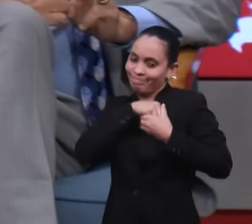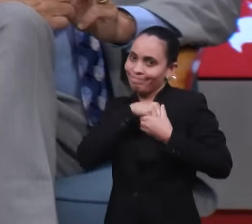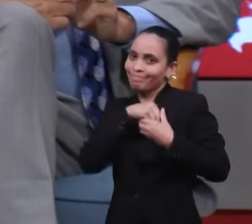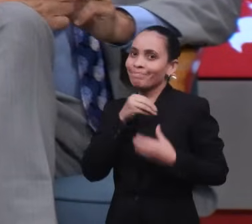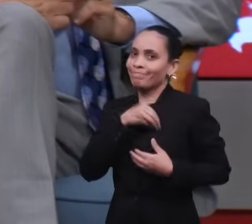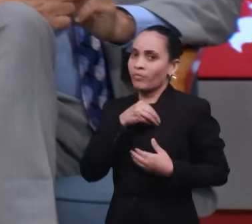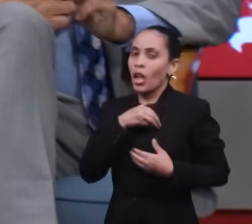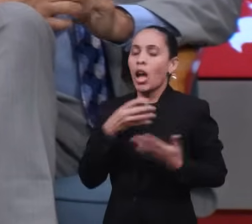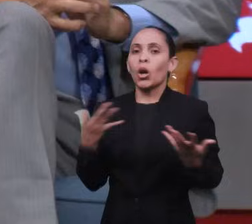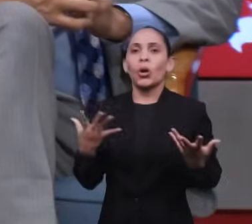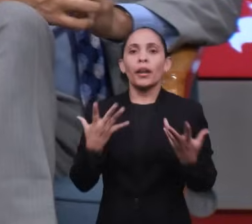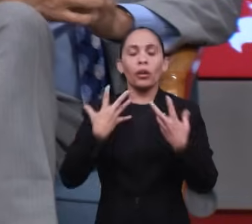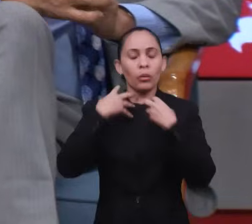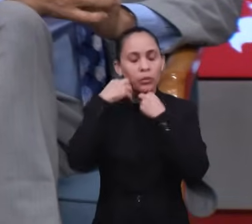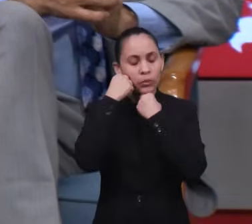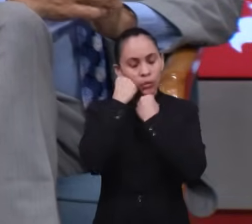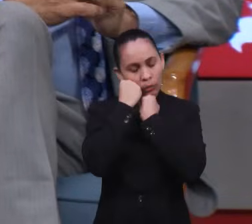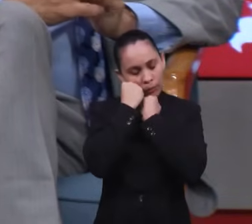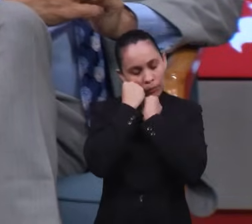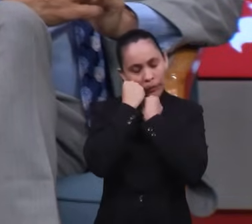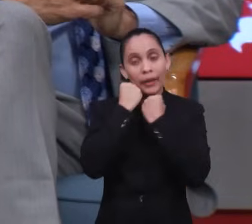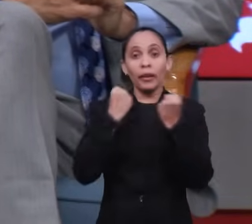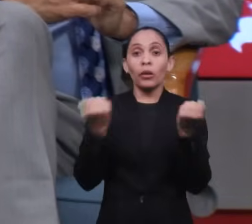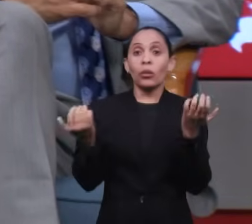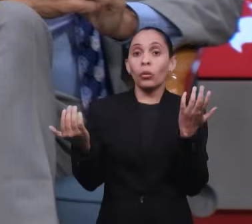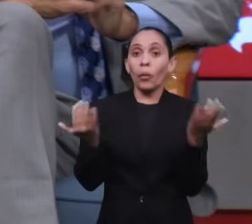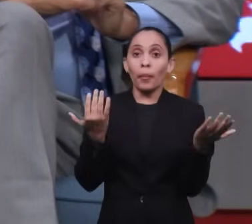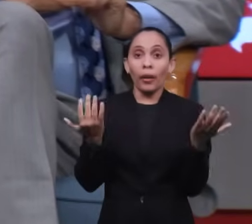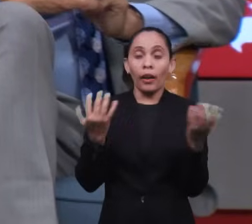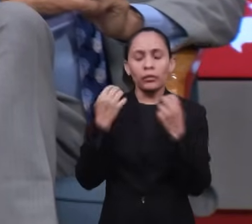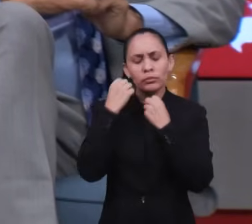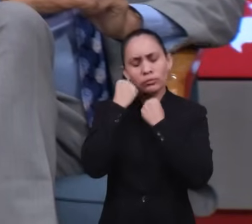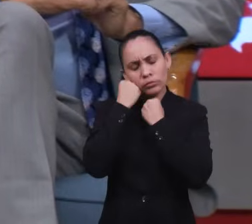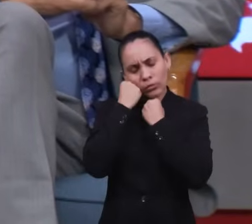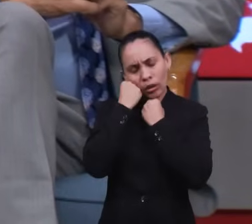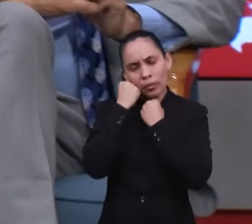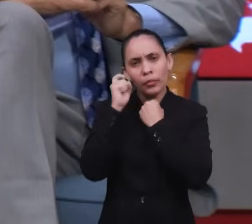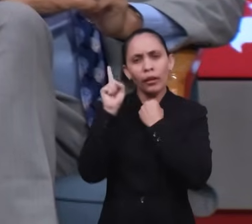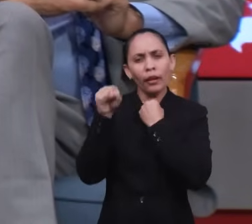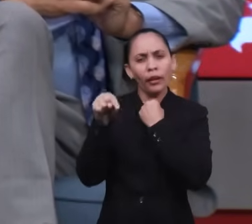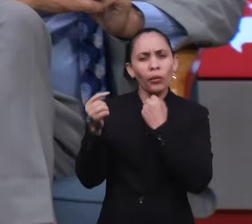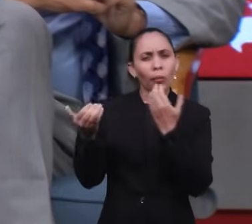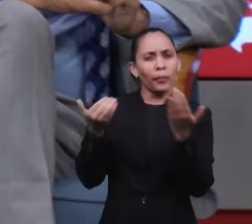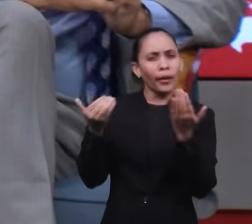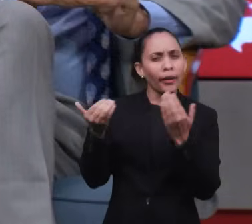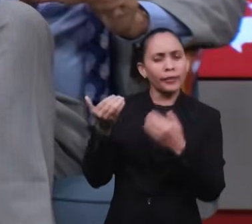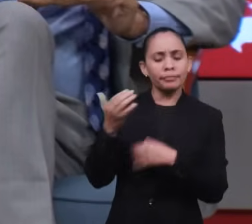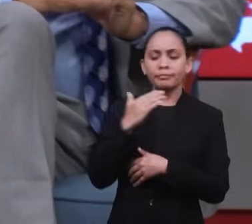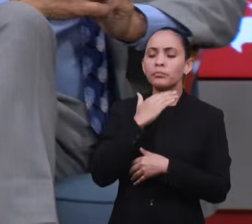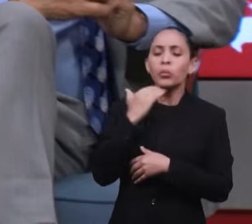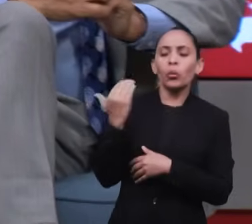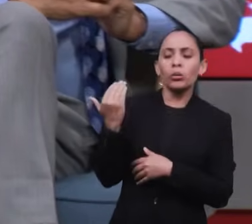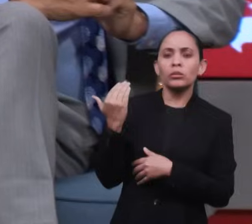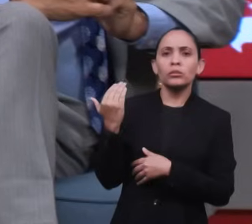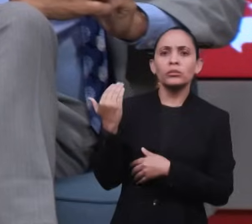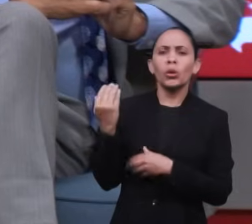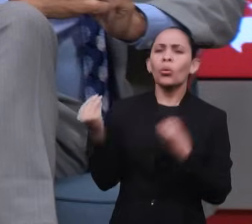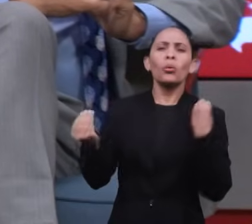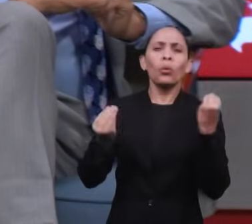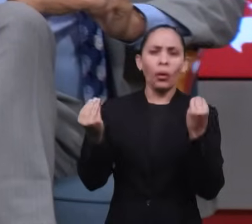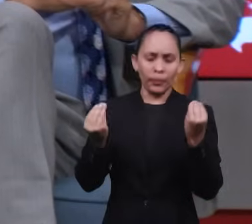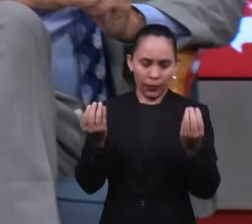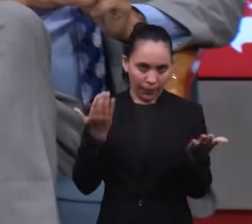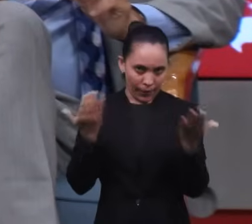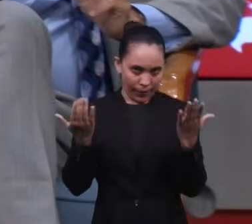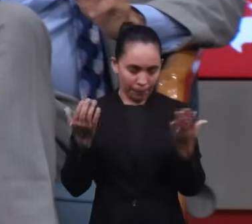Ou dorme. O dorme aqui pode ser sentido, não só o sentido de adormecido, mas até o sentido de morto.